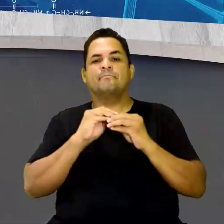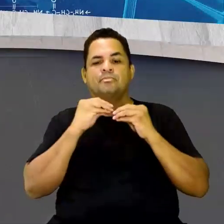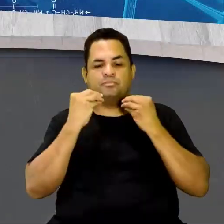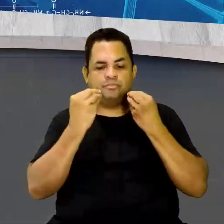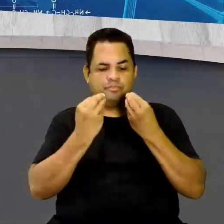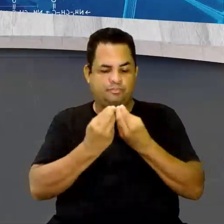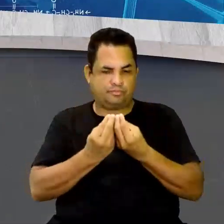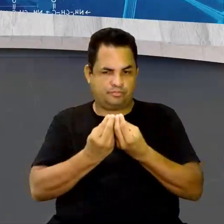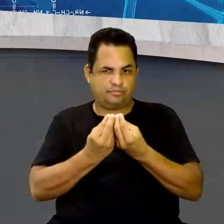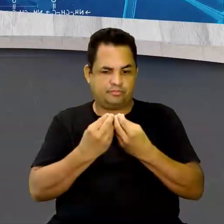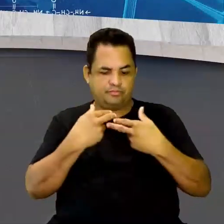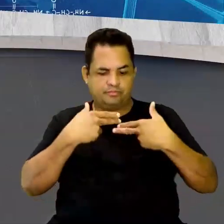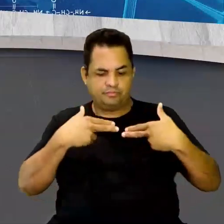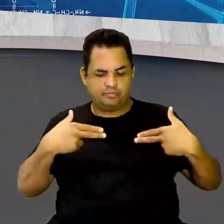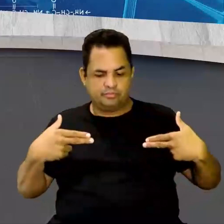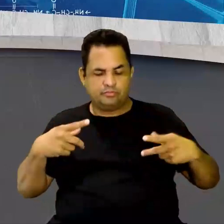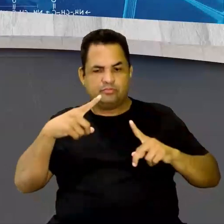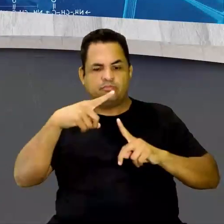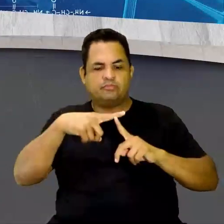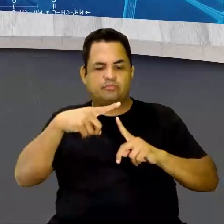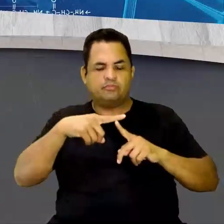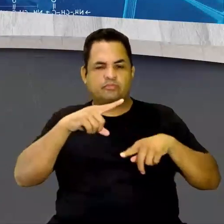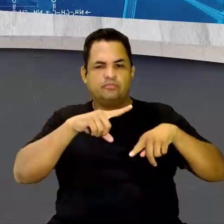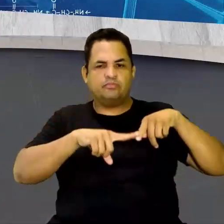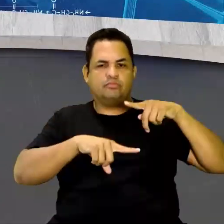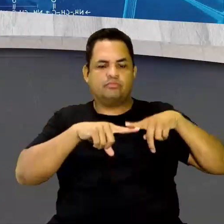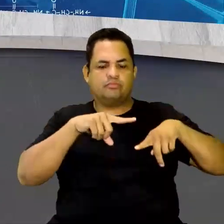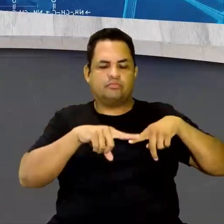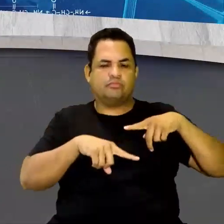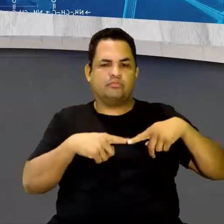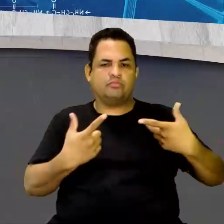substâncias, né? Os tipos de materiais